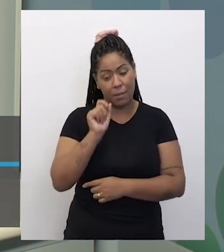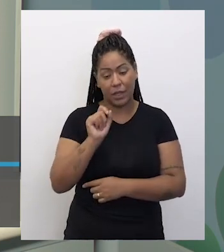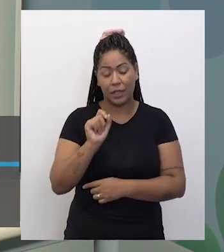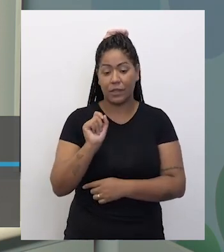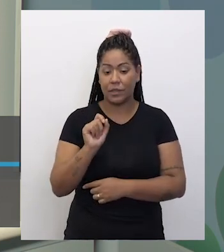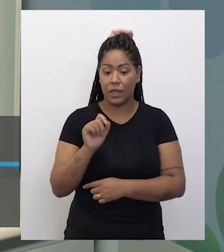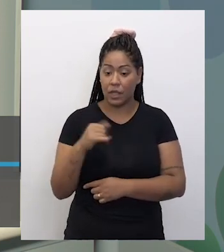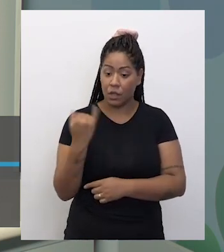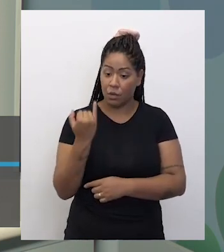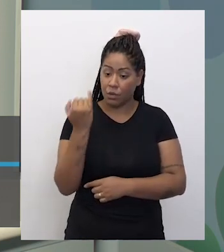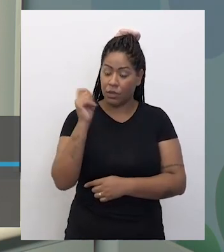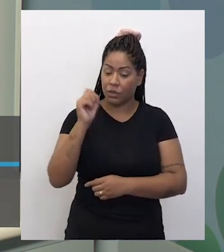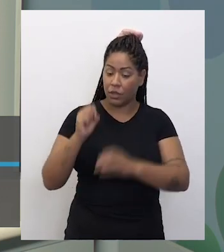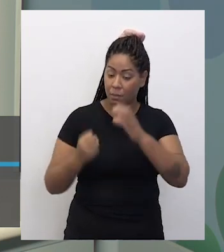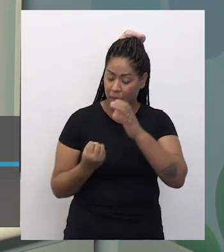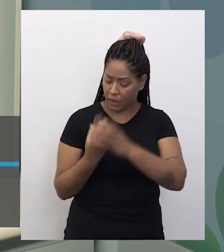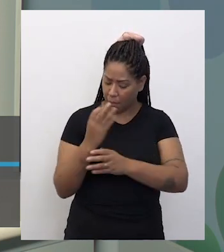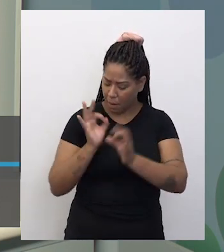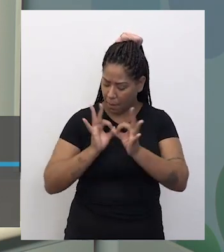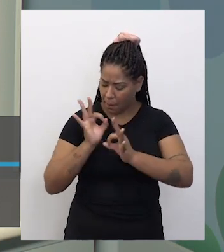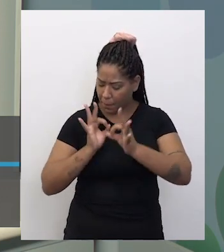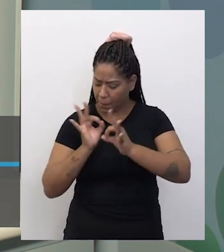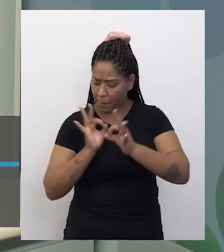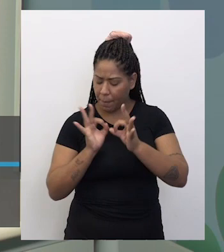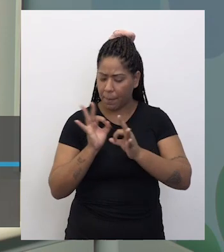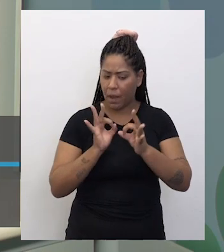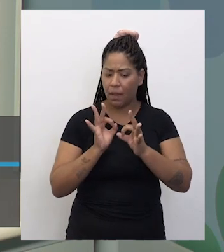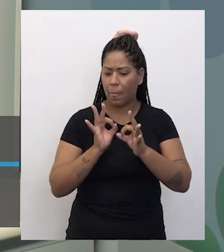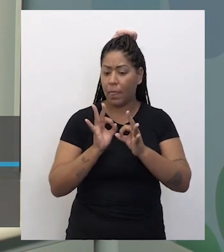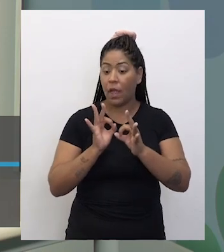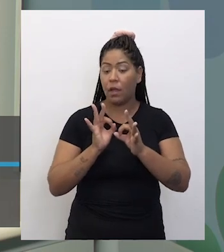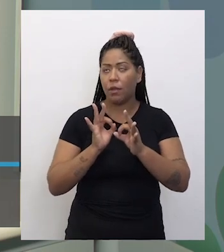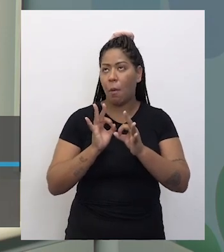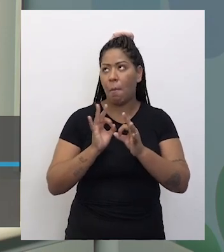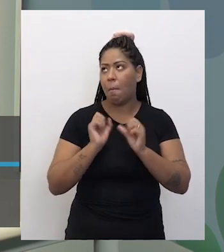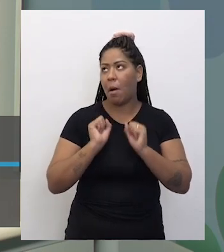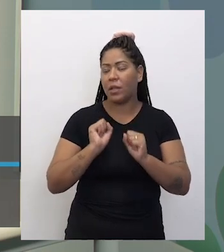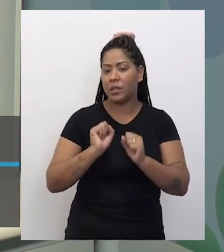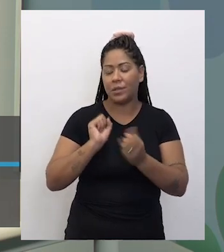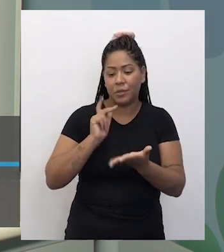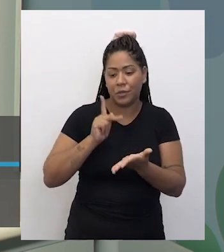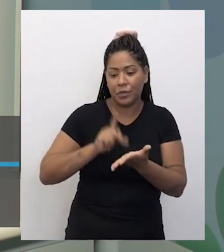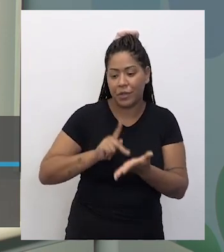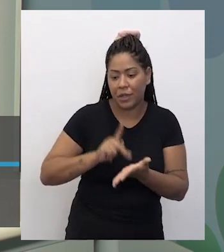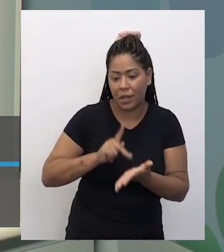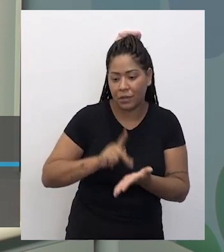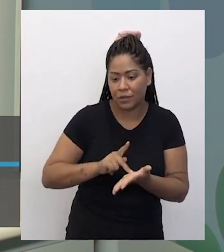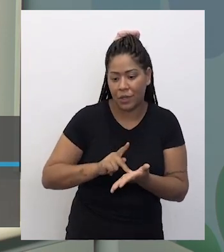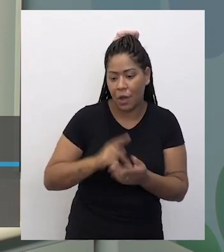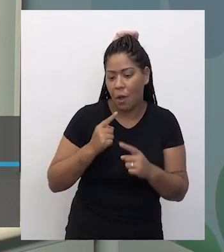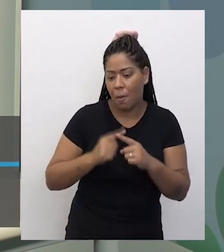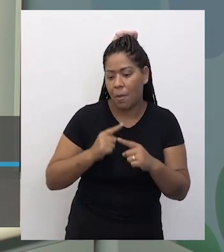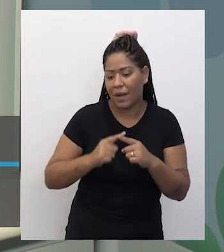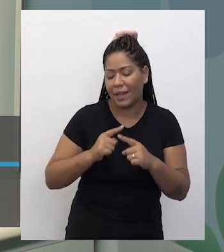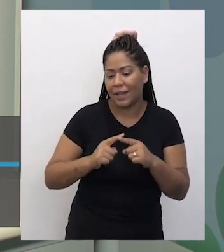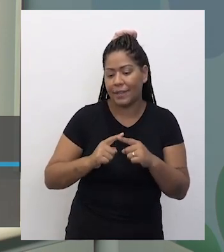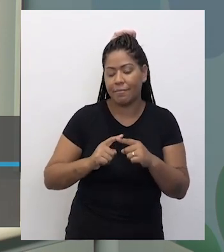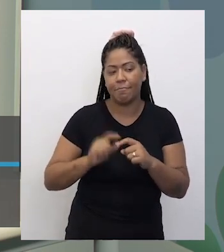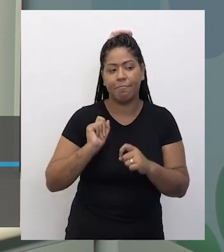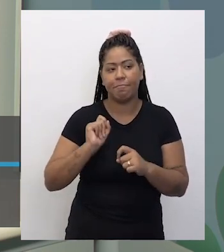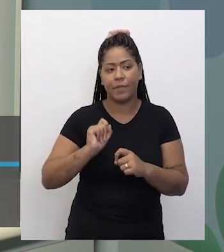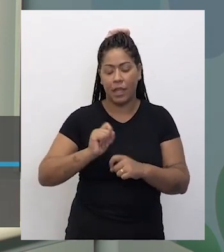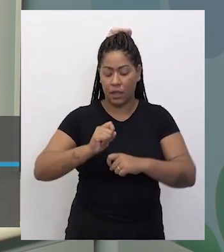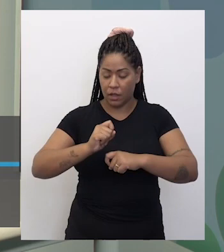vocês vão criar, estavam elaborando, não precisa exatamente ser algo verdadeiro, tá? Mas aí quem trabalha com a parte de marketing, na